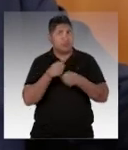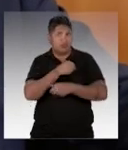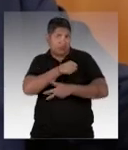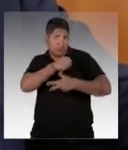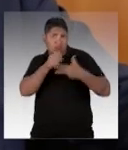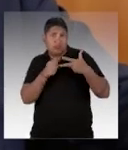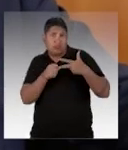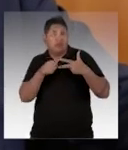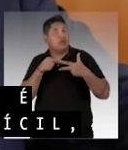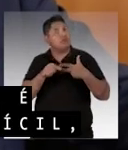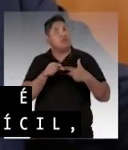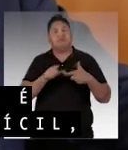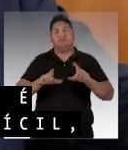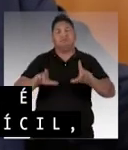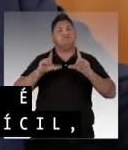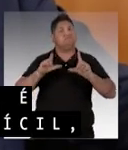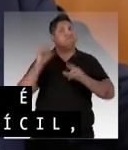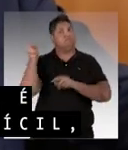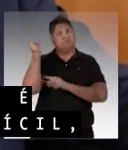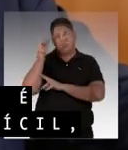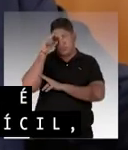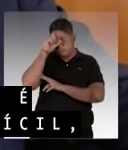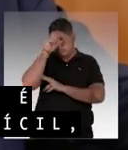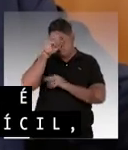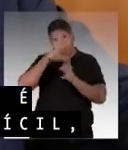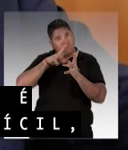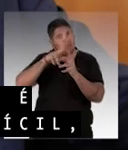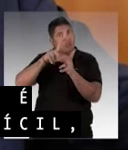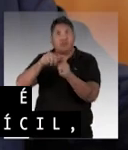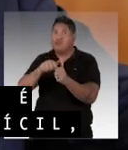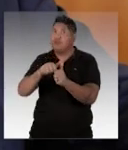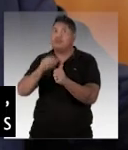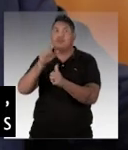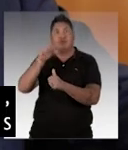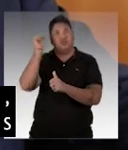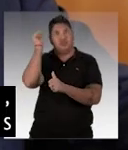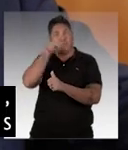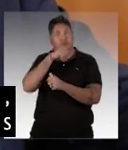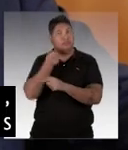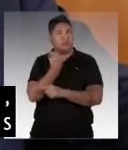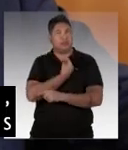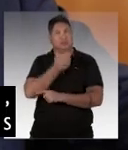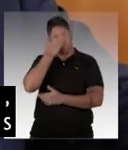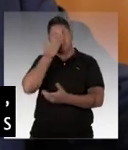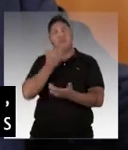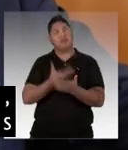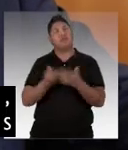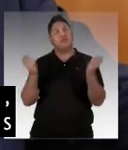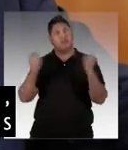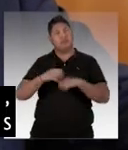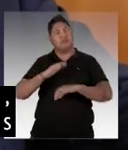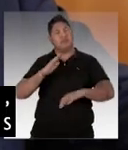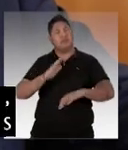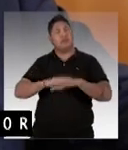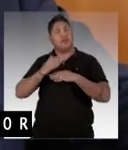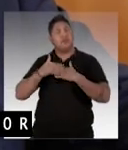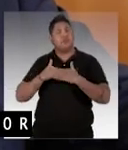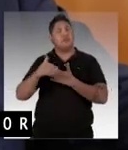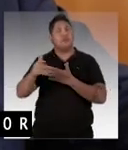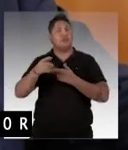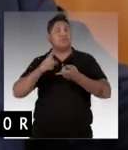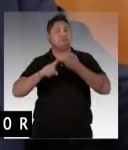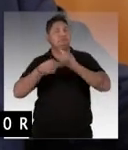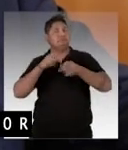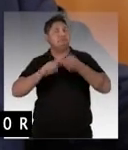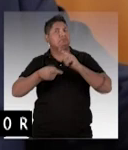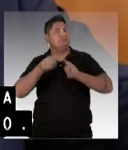poderes. Então, o cenário não é fácil, o cenário é difícil, mundial e nacional, mas nós acreditamos que podemos mais a partir